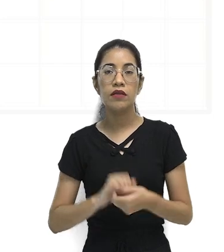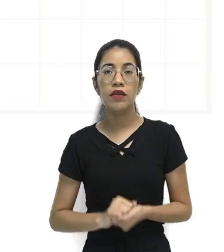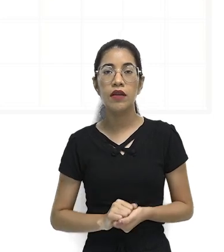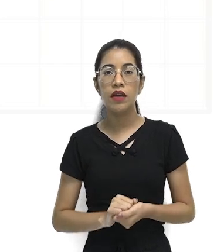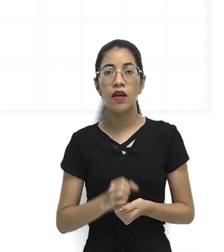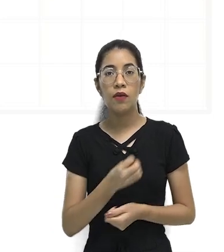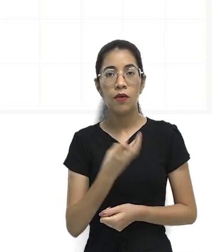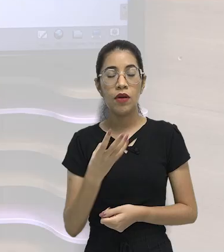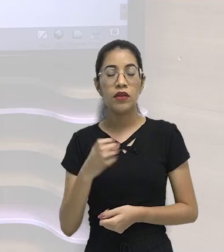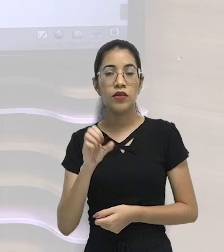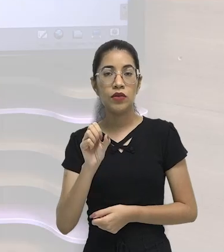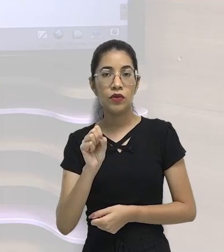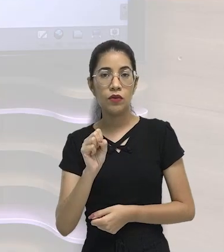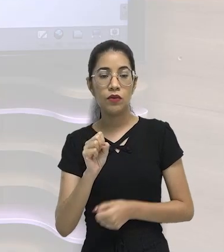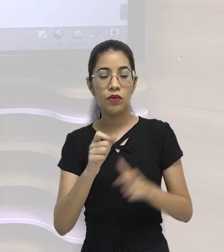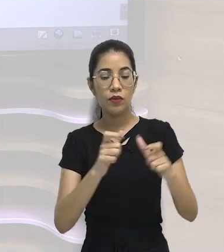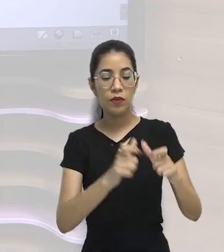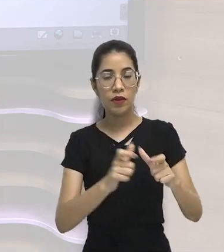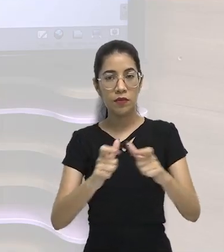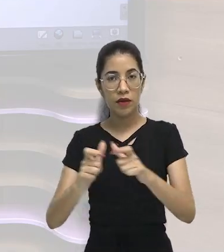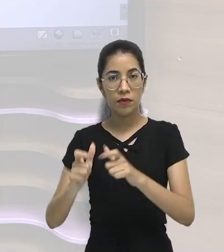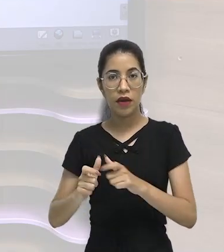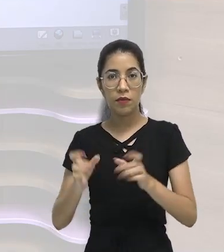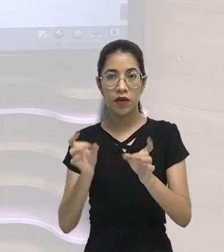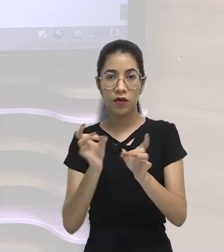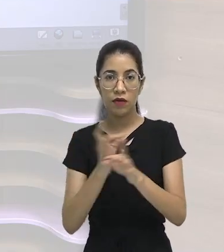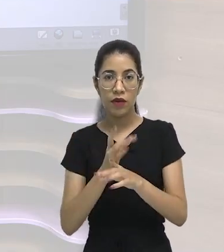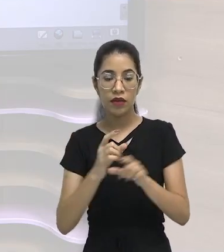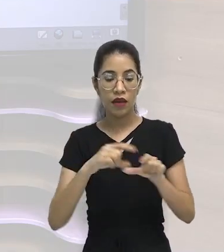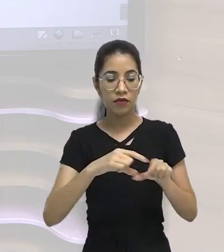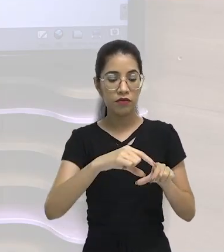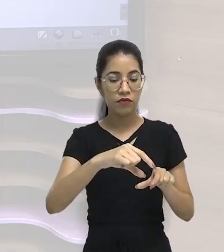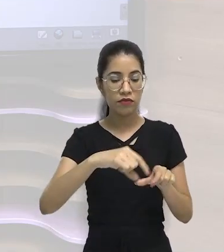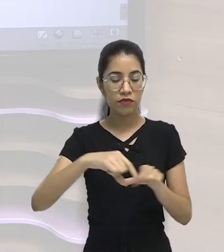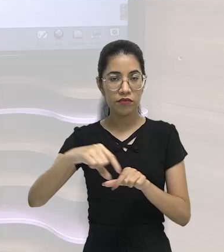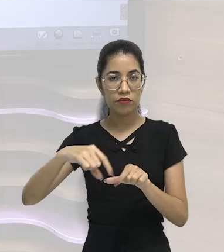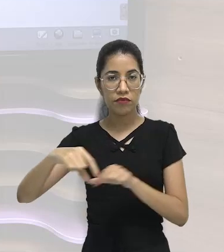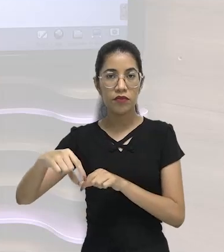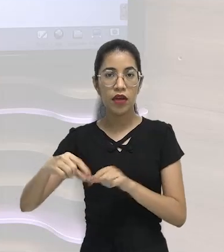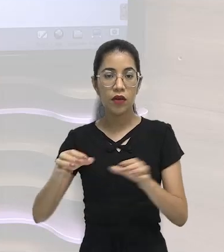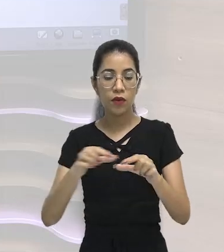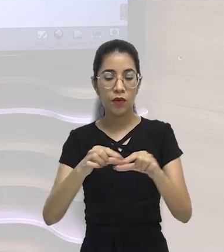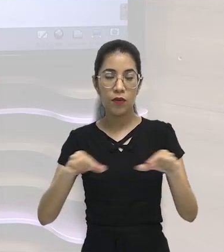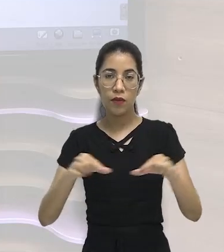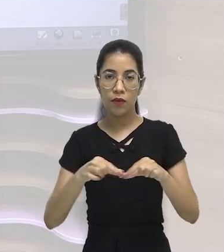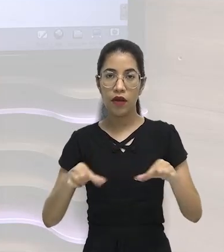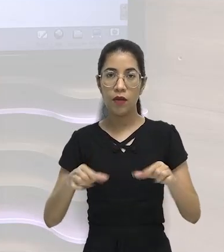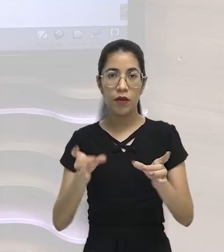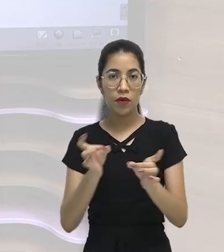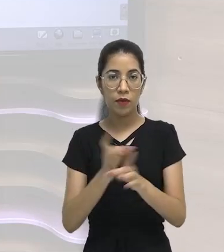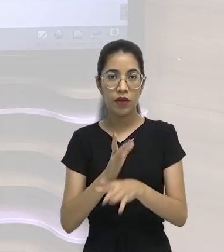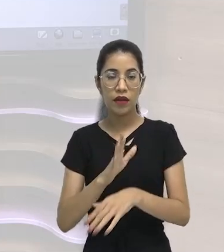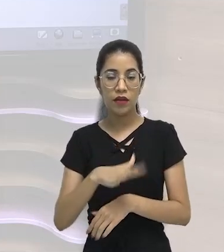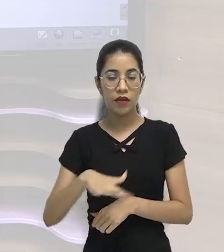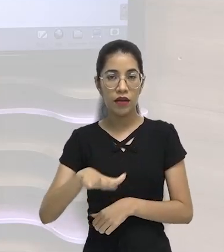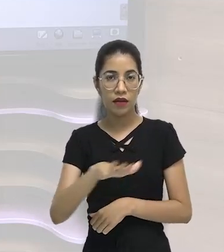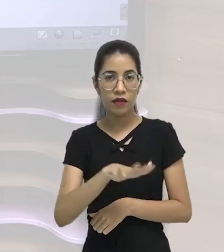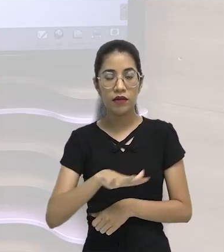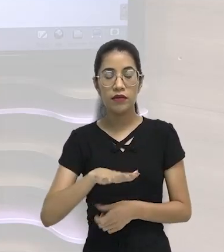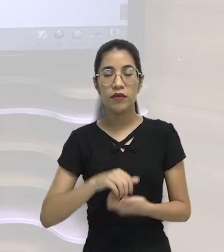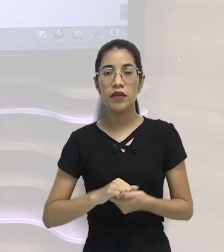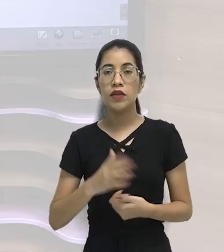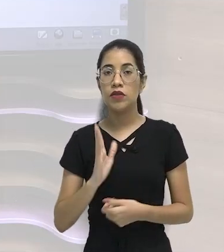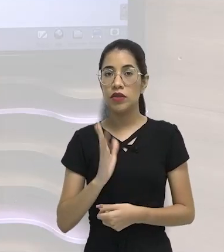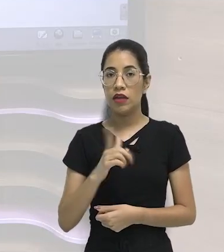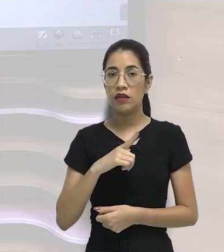de 8 cerâmicas para completar ali a área que está sendo pedida, tá? 8 cerâmicas. Já